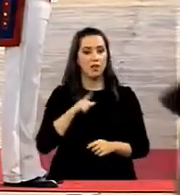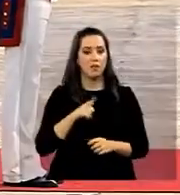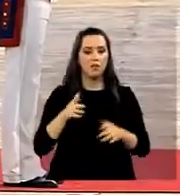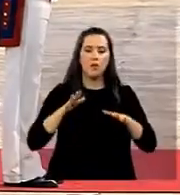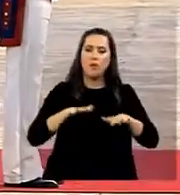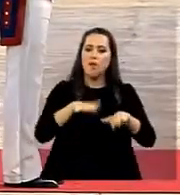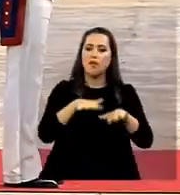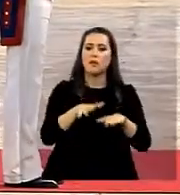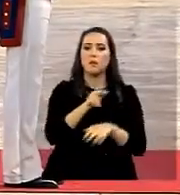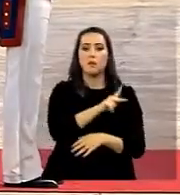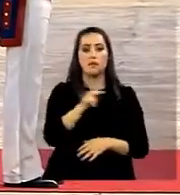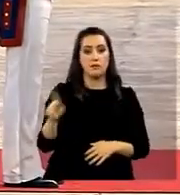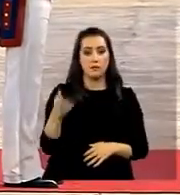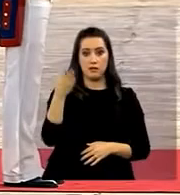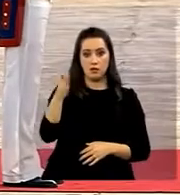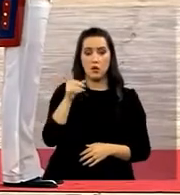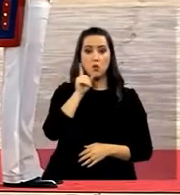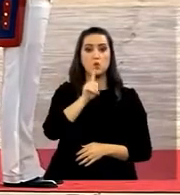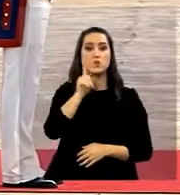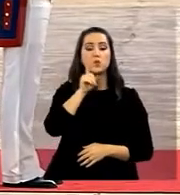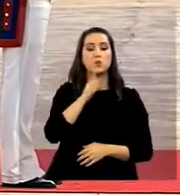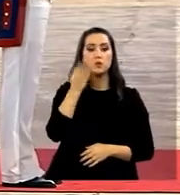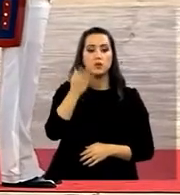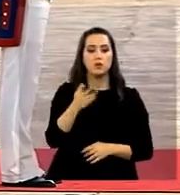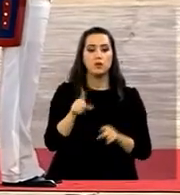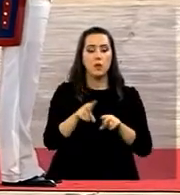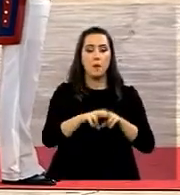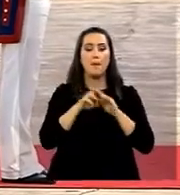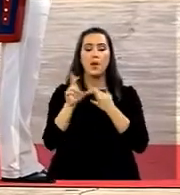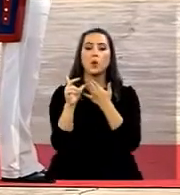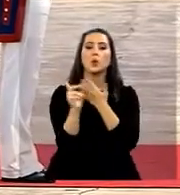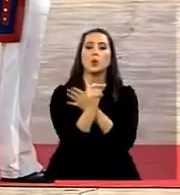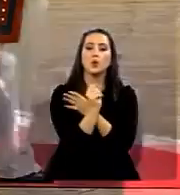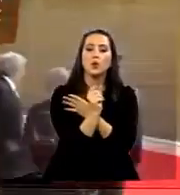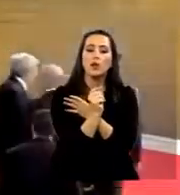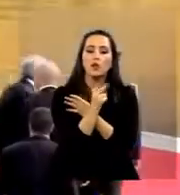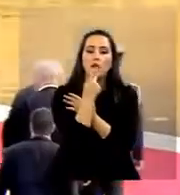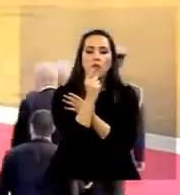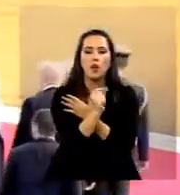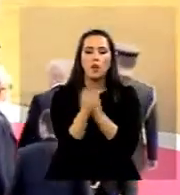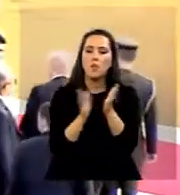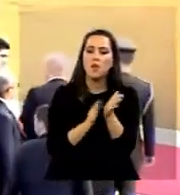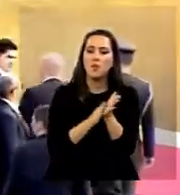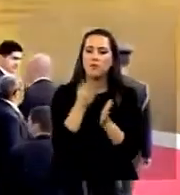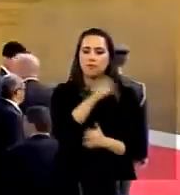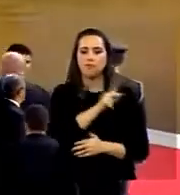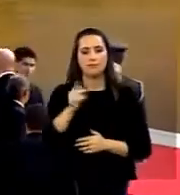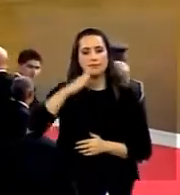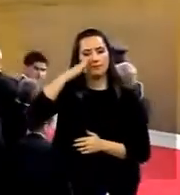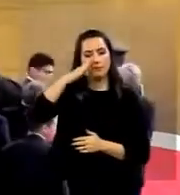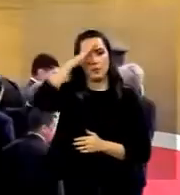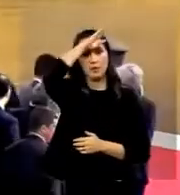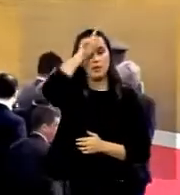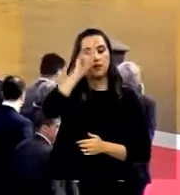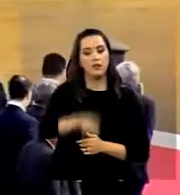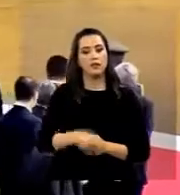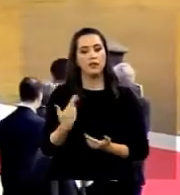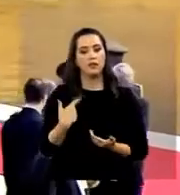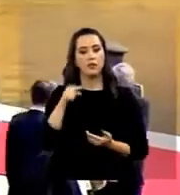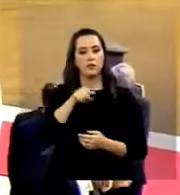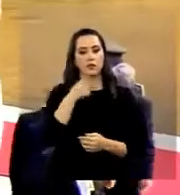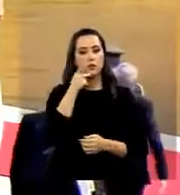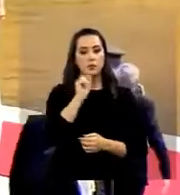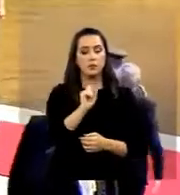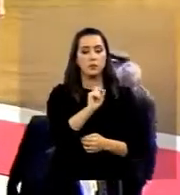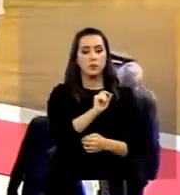manifestação do presidente dos Estados Unidos, Donald Trump, pelo Twitter. Ele parabenizou o presidente Jair Bolsonaro, que, segundo